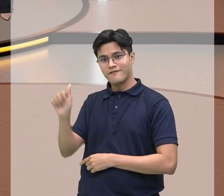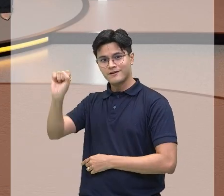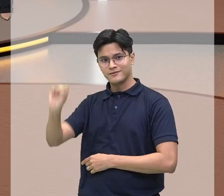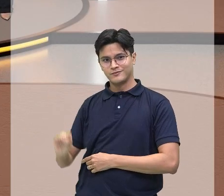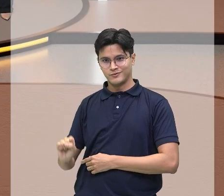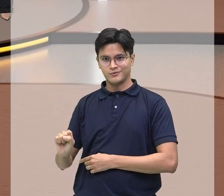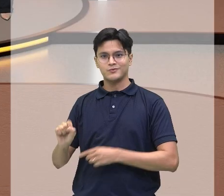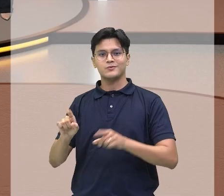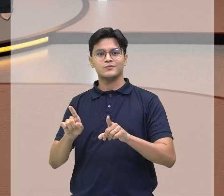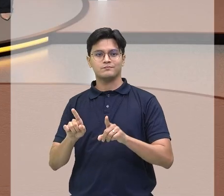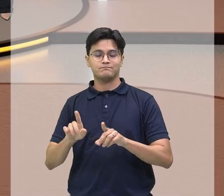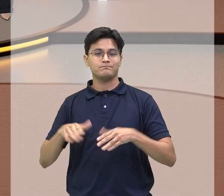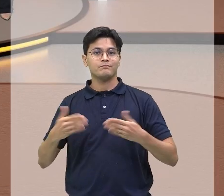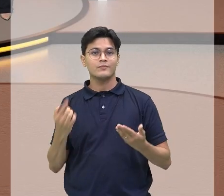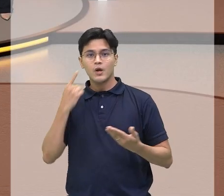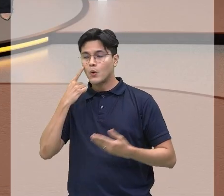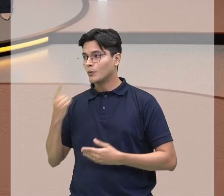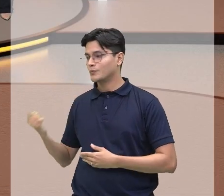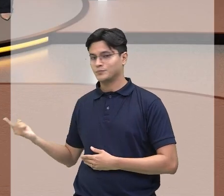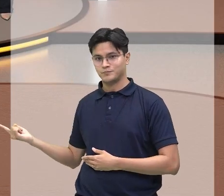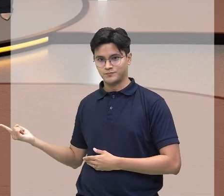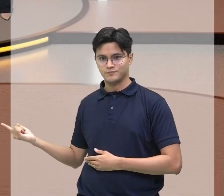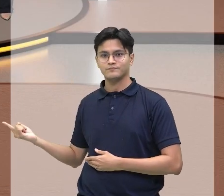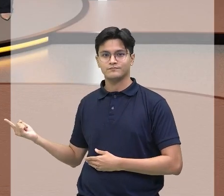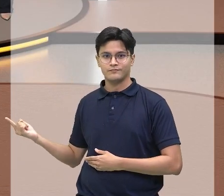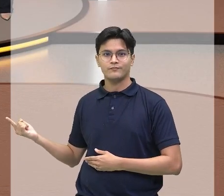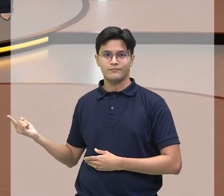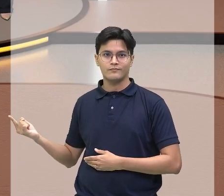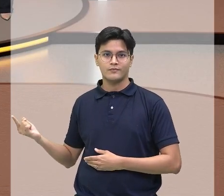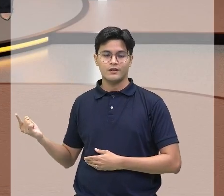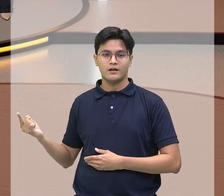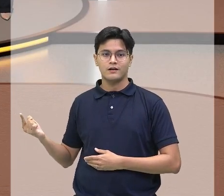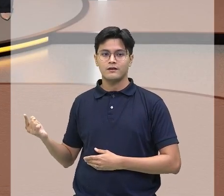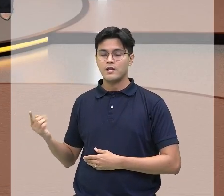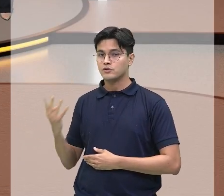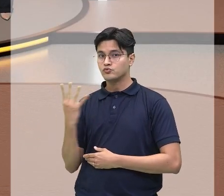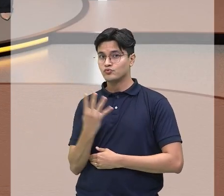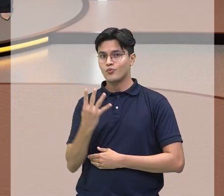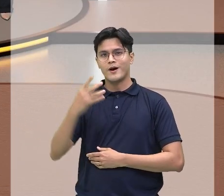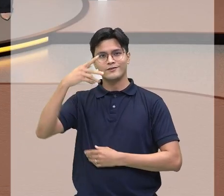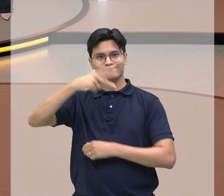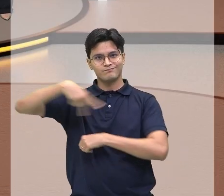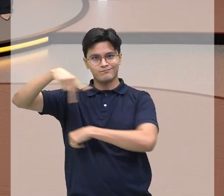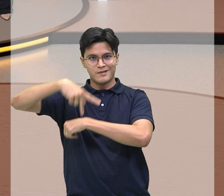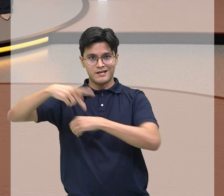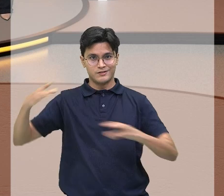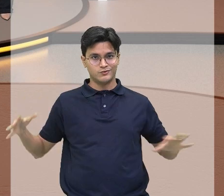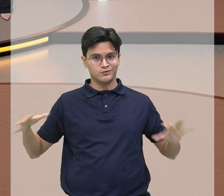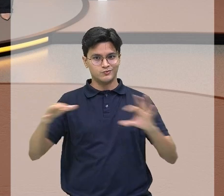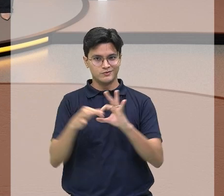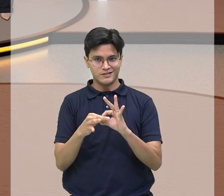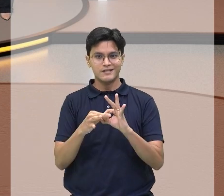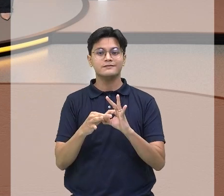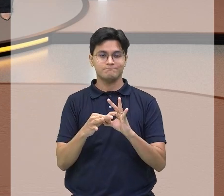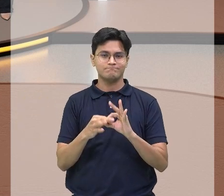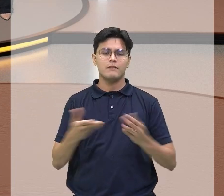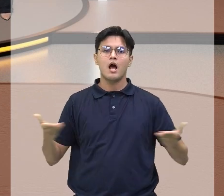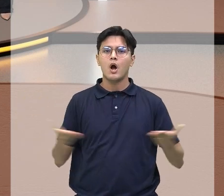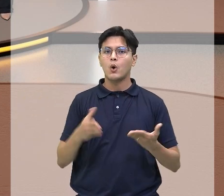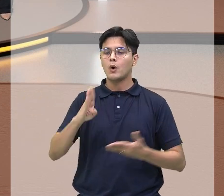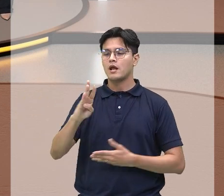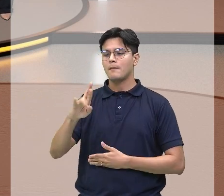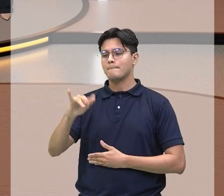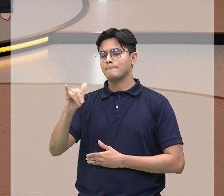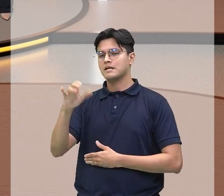certo? Que acabou vindo ali depois da junção desses quatro países, tá? Agora, o BRICS e